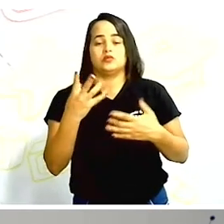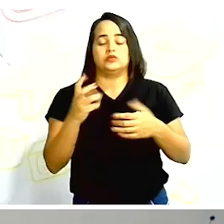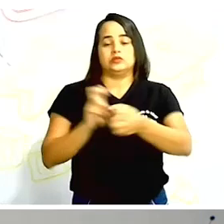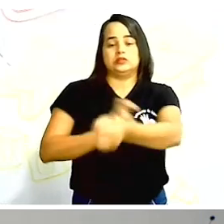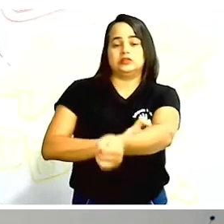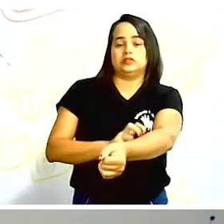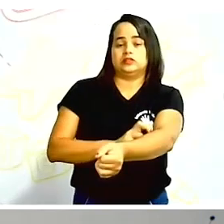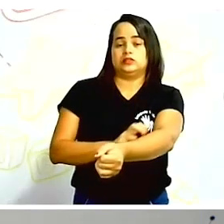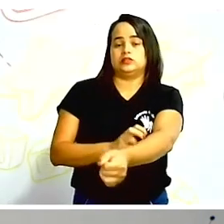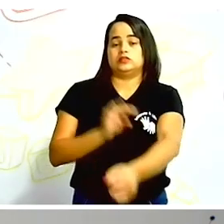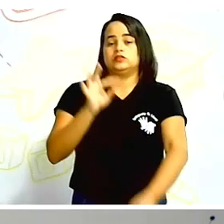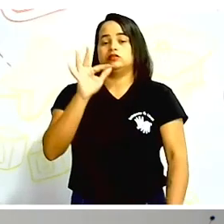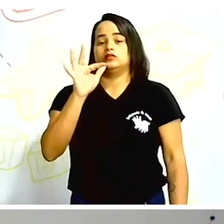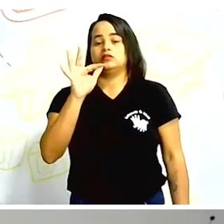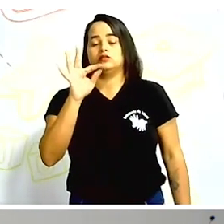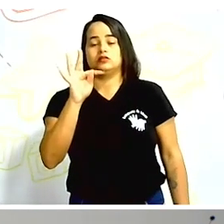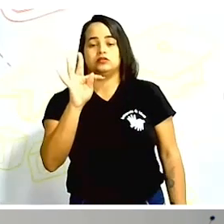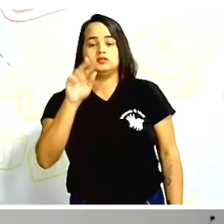esses